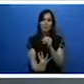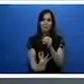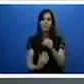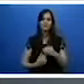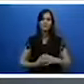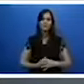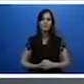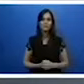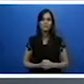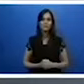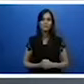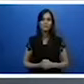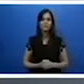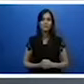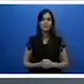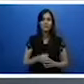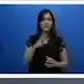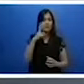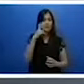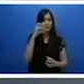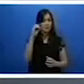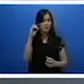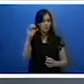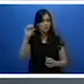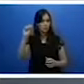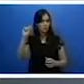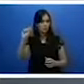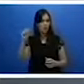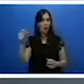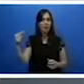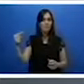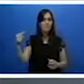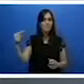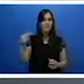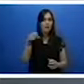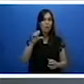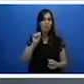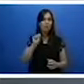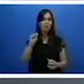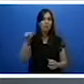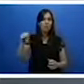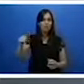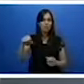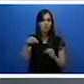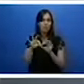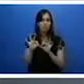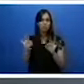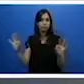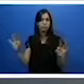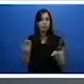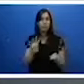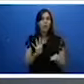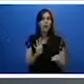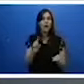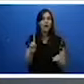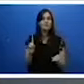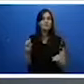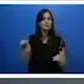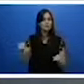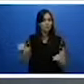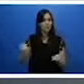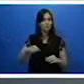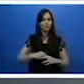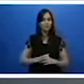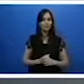4. Ou seja, 508 menos 89 igual a 419.